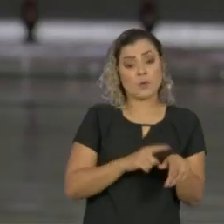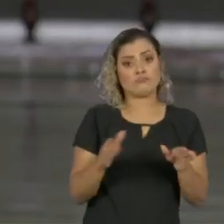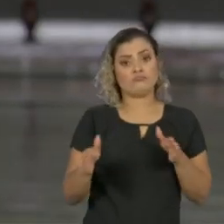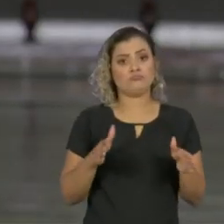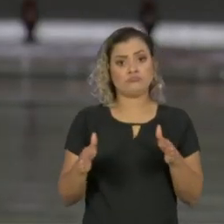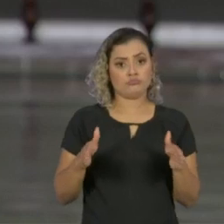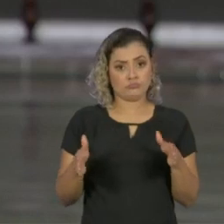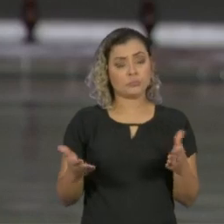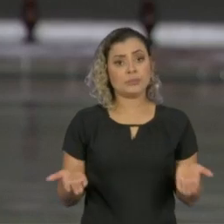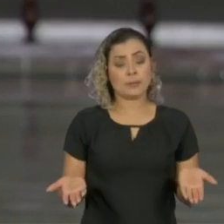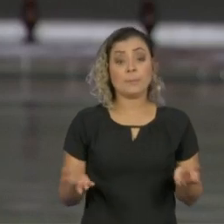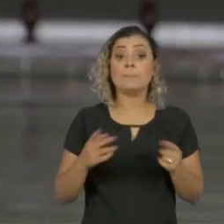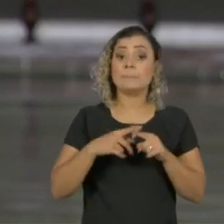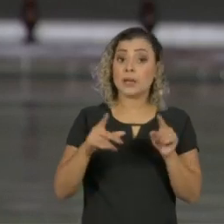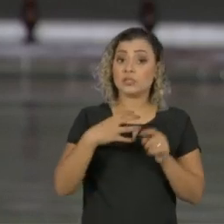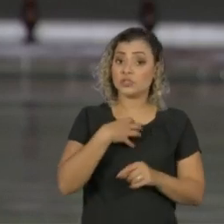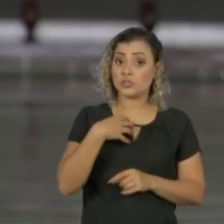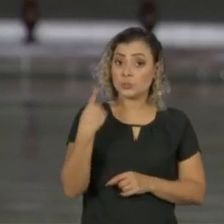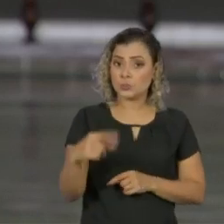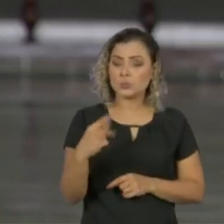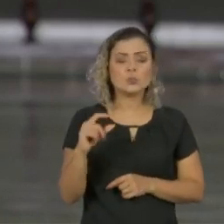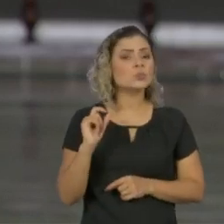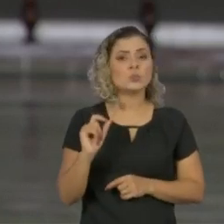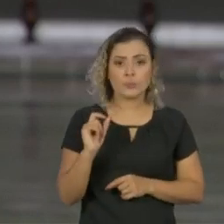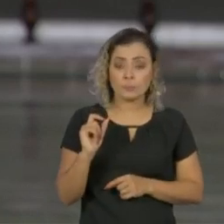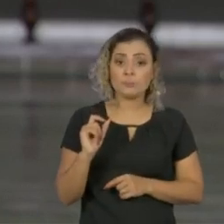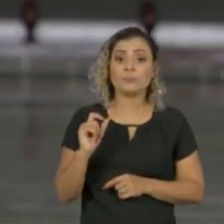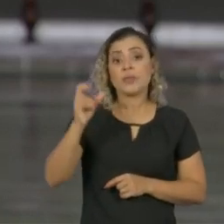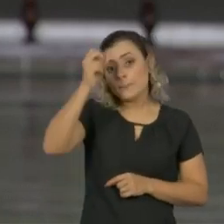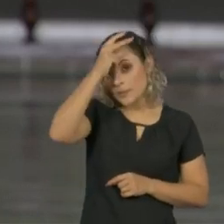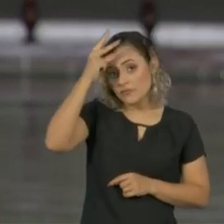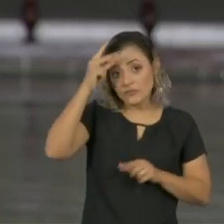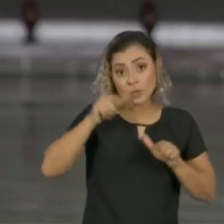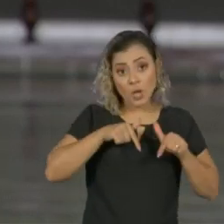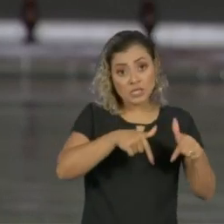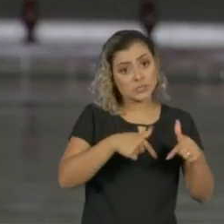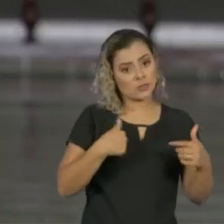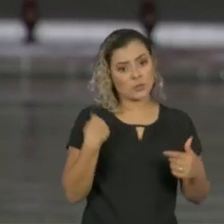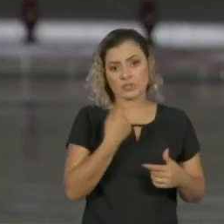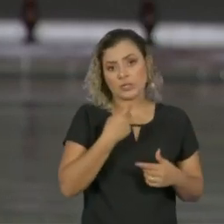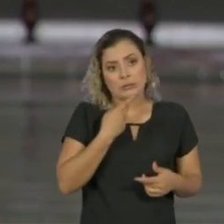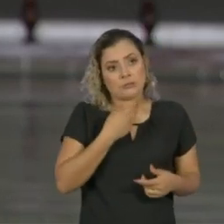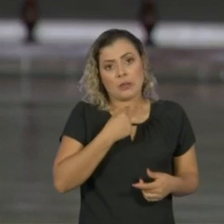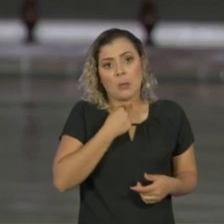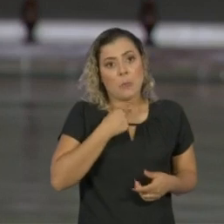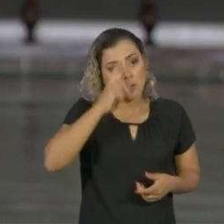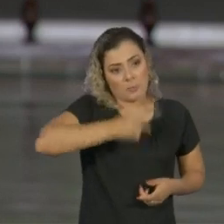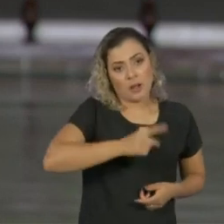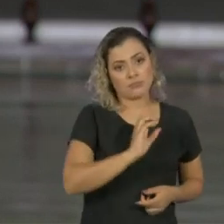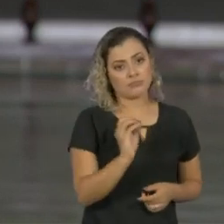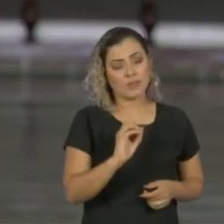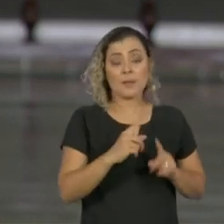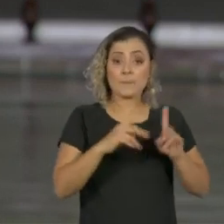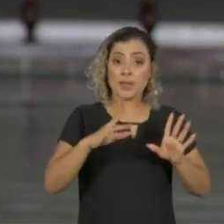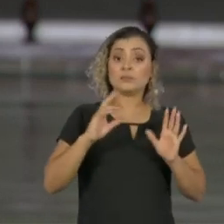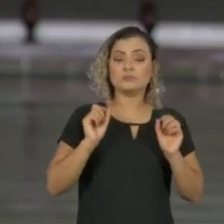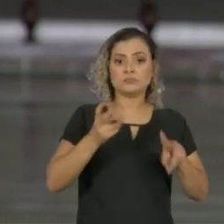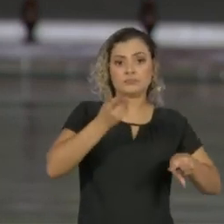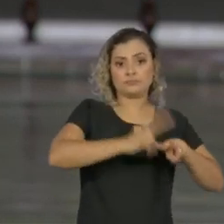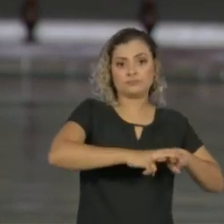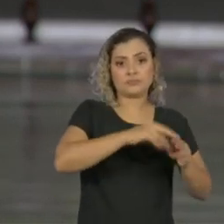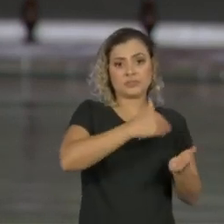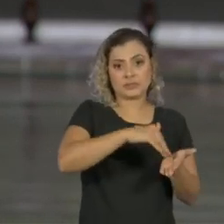aqui fora. Não podemos discutir a ação de prefeitos, porque isso não nos compete, mas em relação à Secretaria da Administração